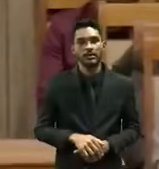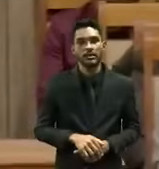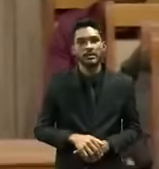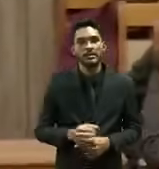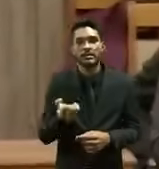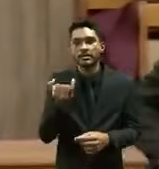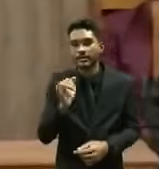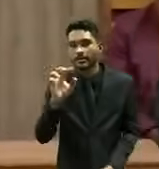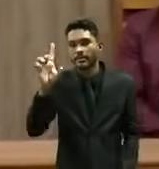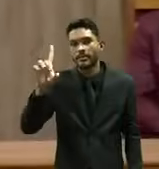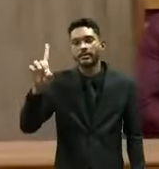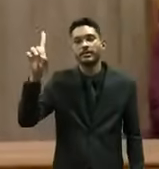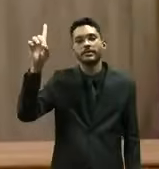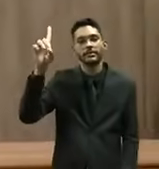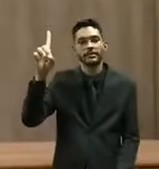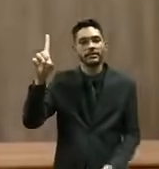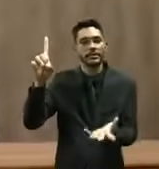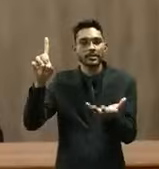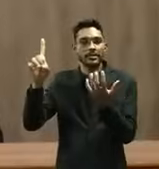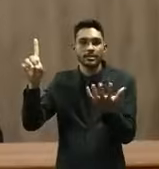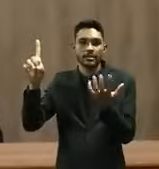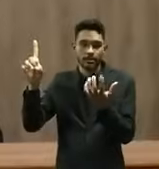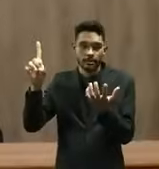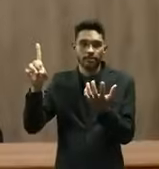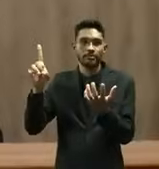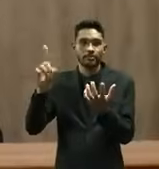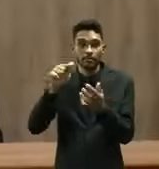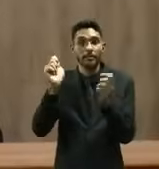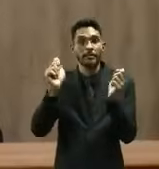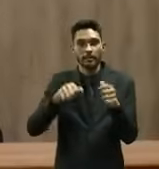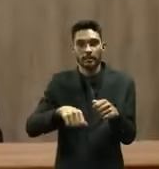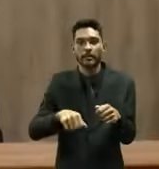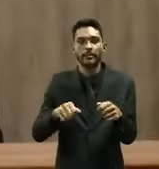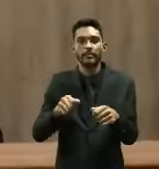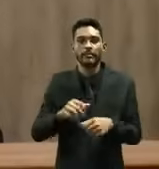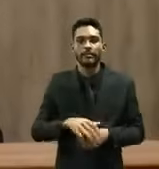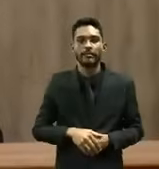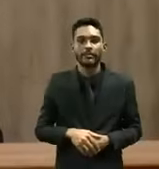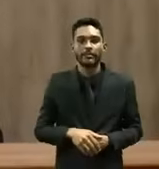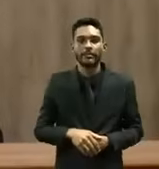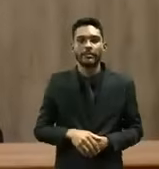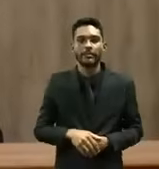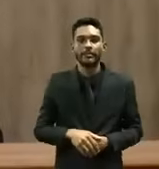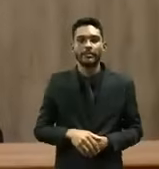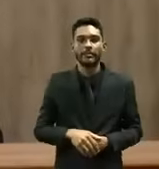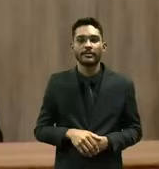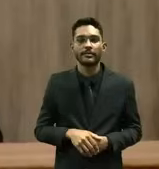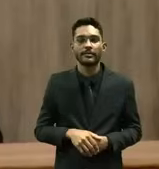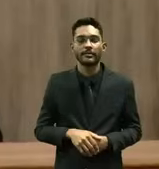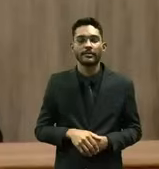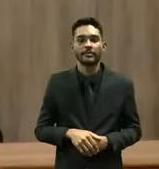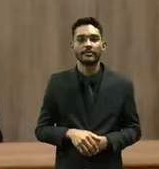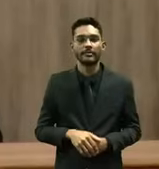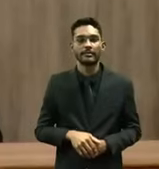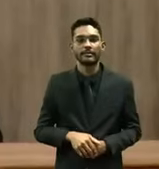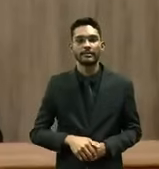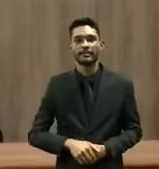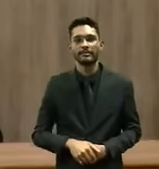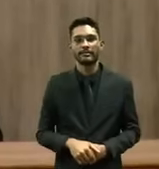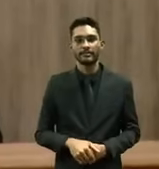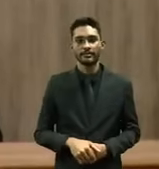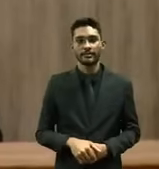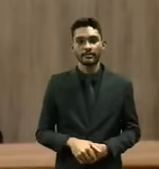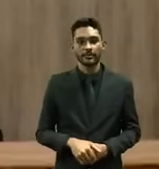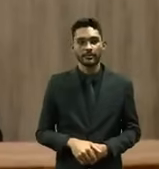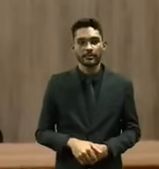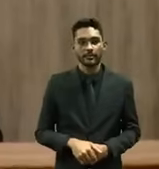o Balaão peia na jumenta peia aí ela olhou para ele rapaz tanto tempo que eu te sirvo vixe a V tá